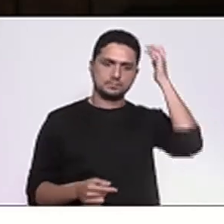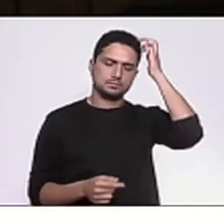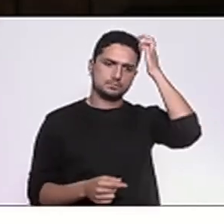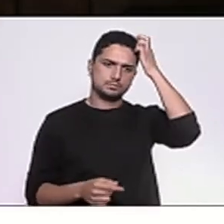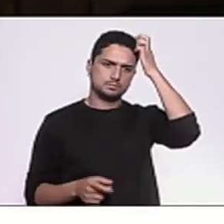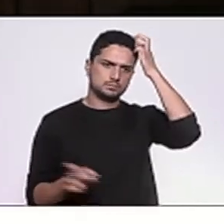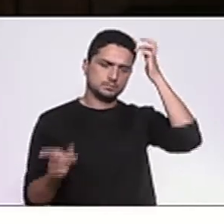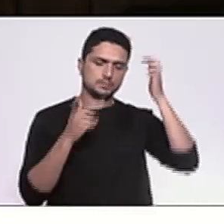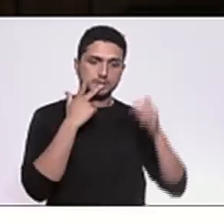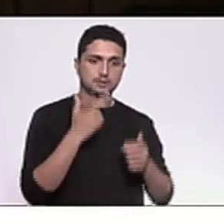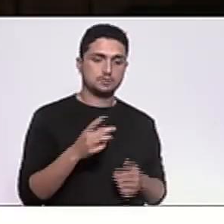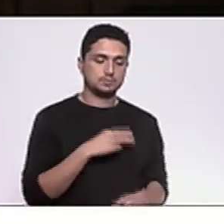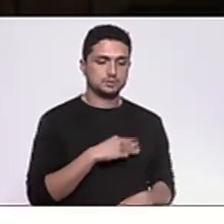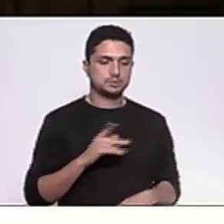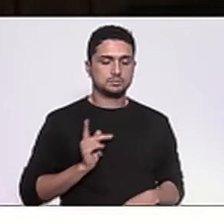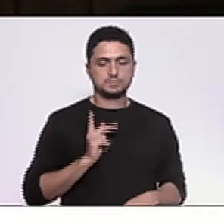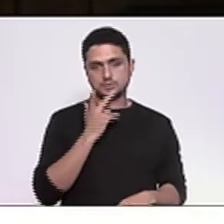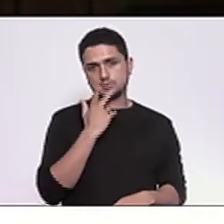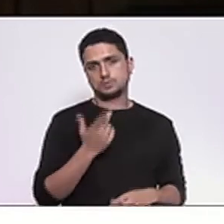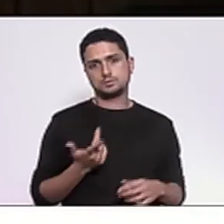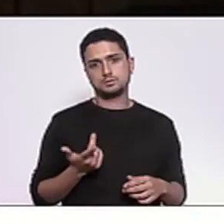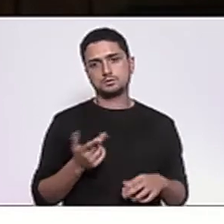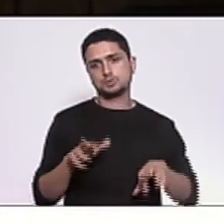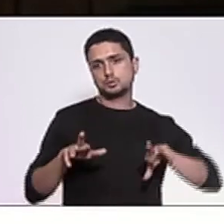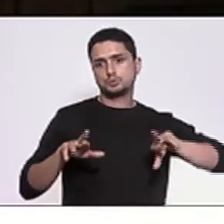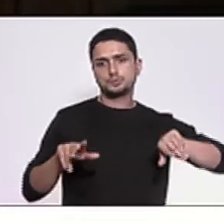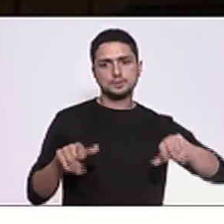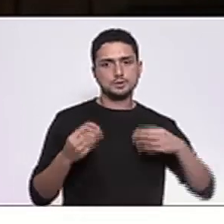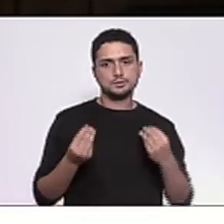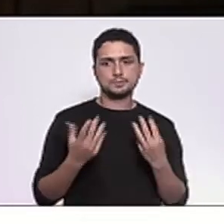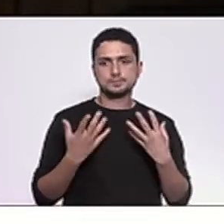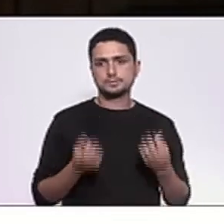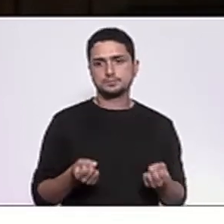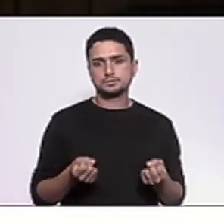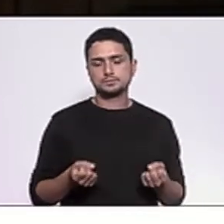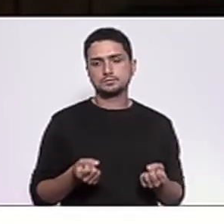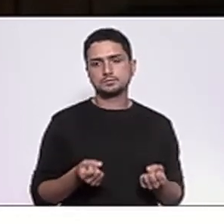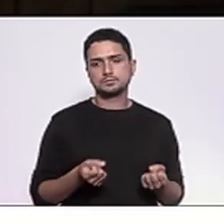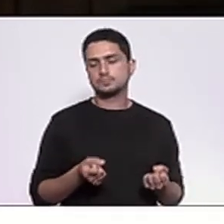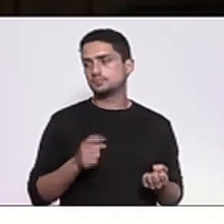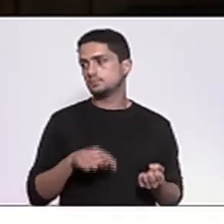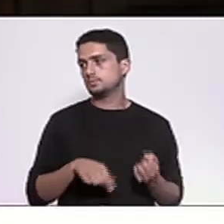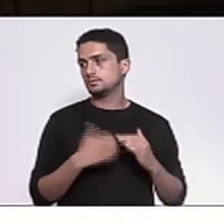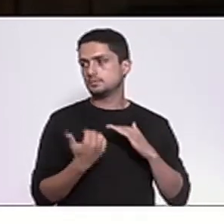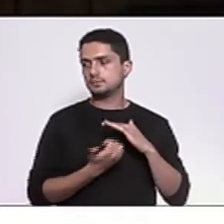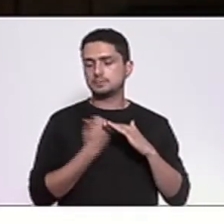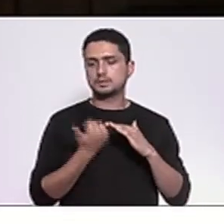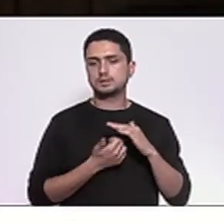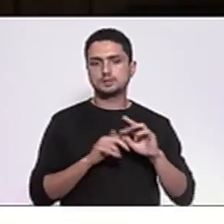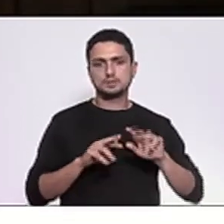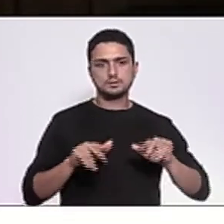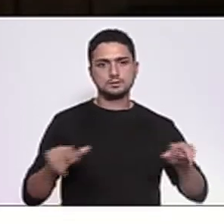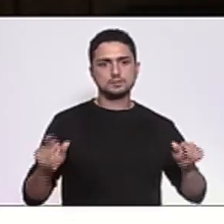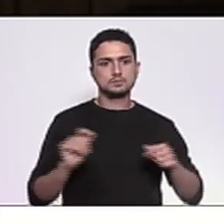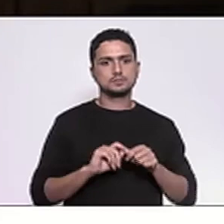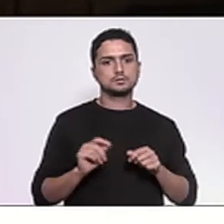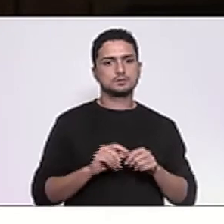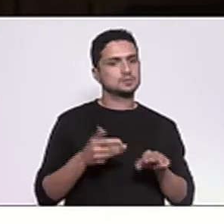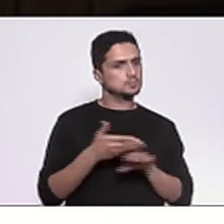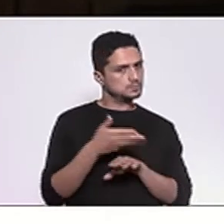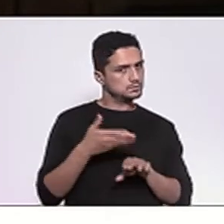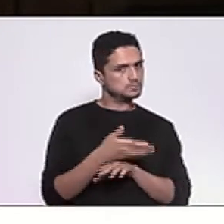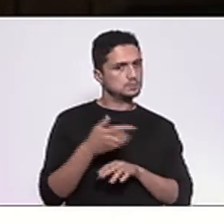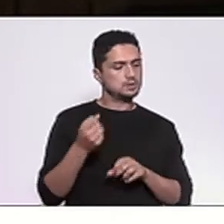que afirmou que não era concebível que as empresas que fizeram parte